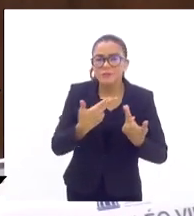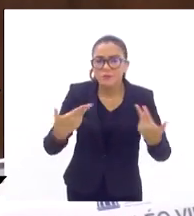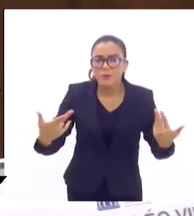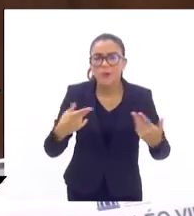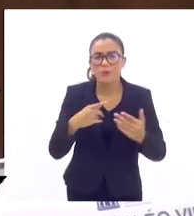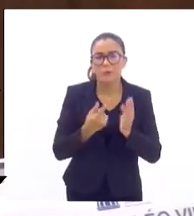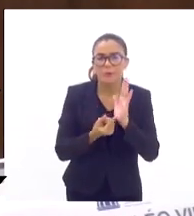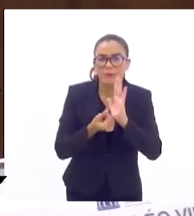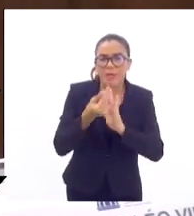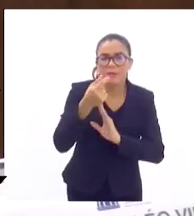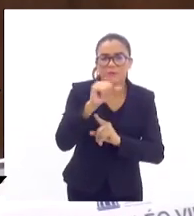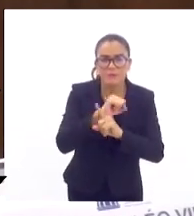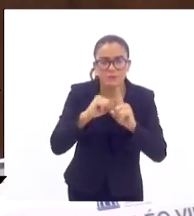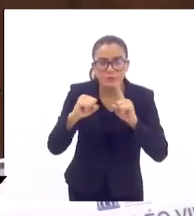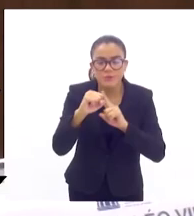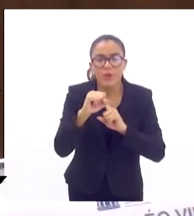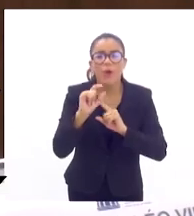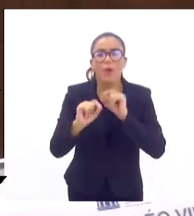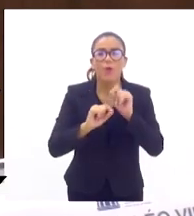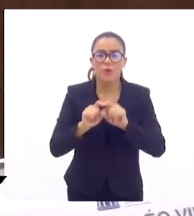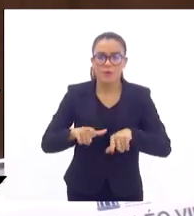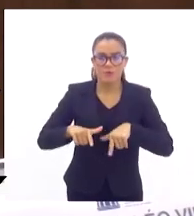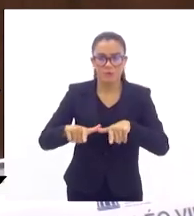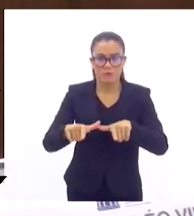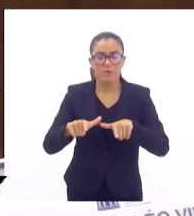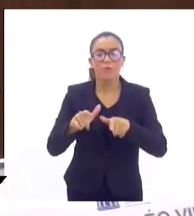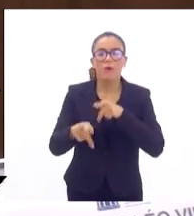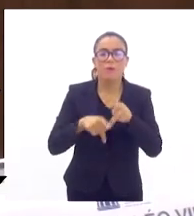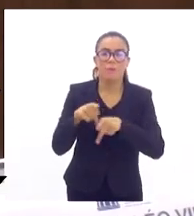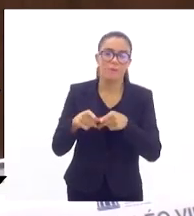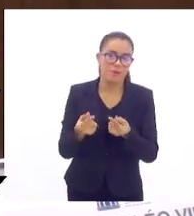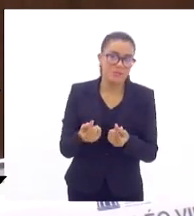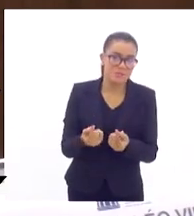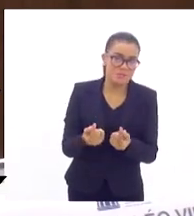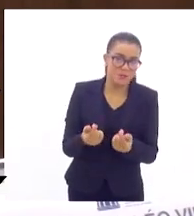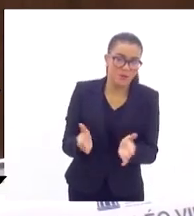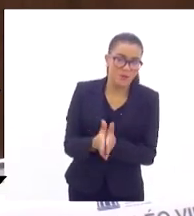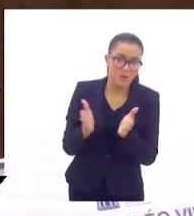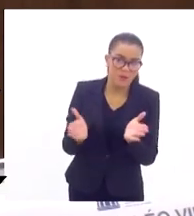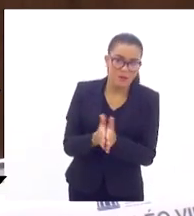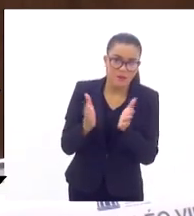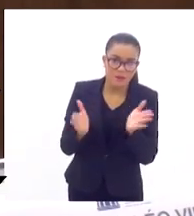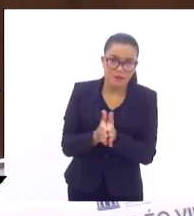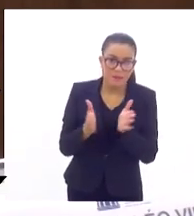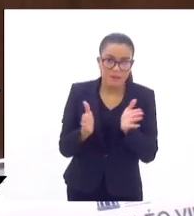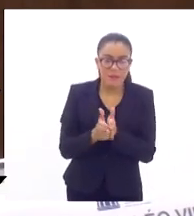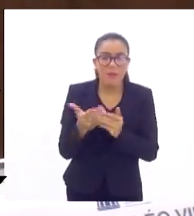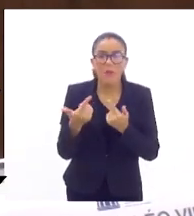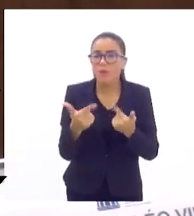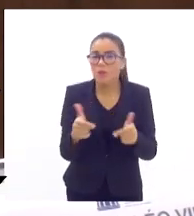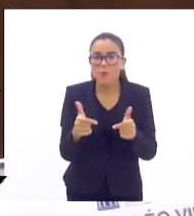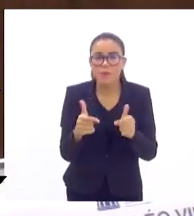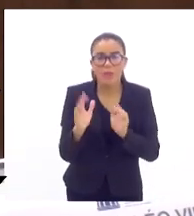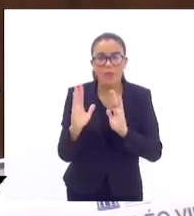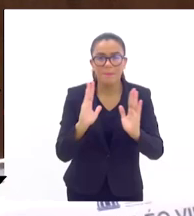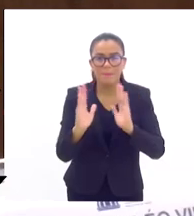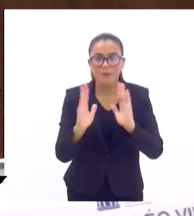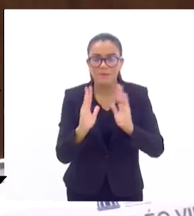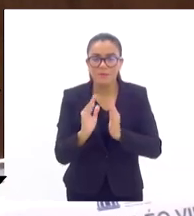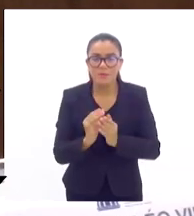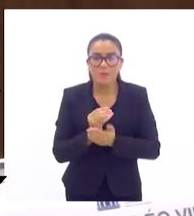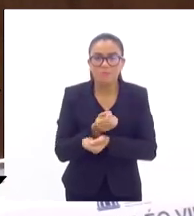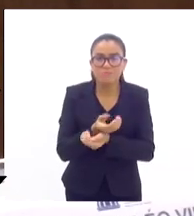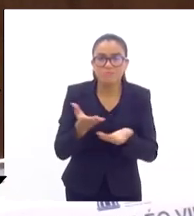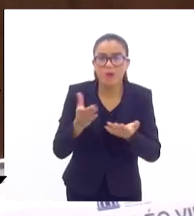tarifa social, o que vai ser feito com a população carente nas áreas do município que não tem previsão de água. O leste metropolitano do